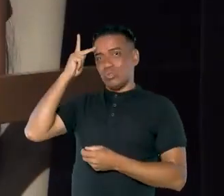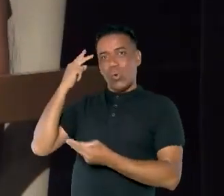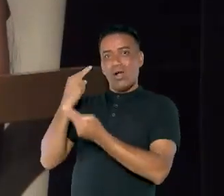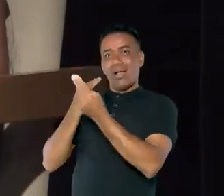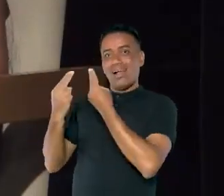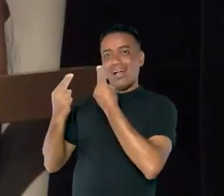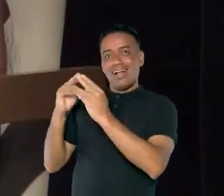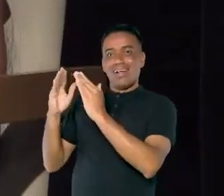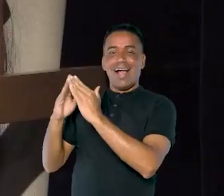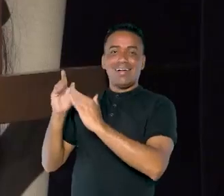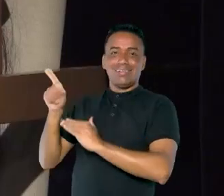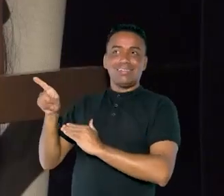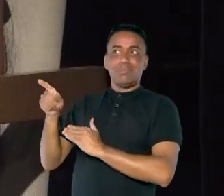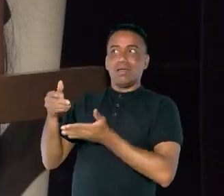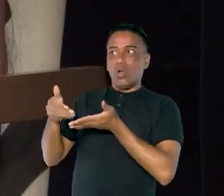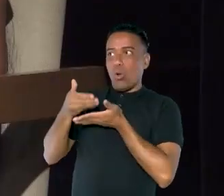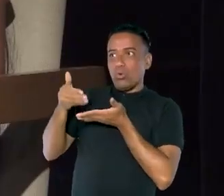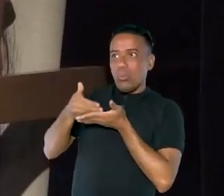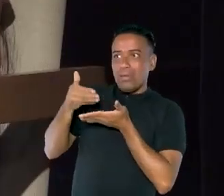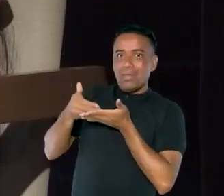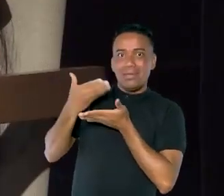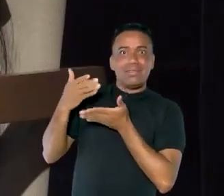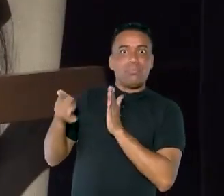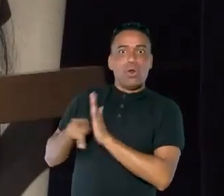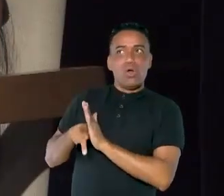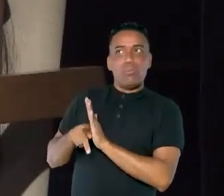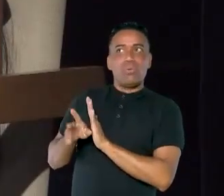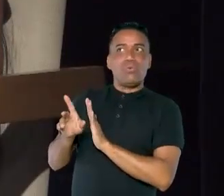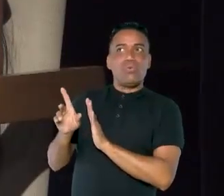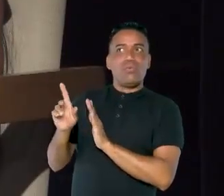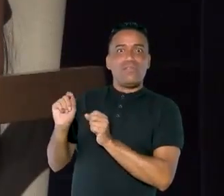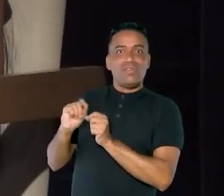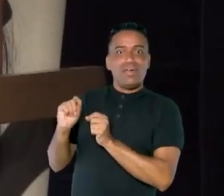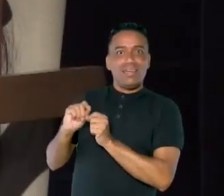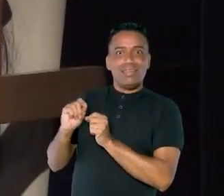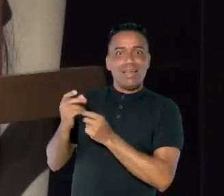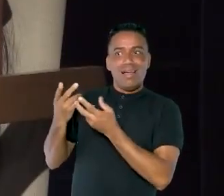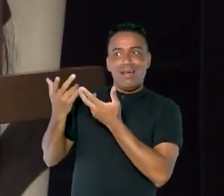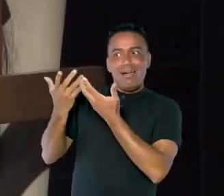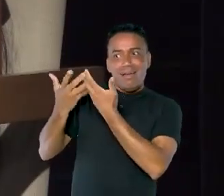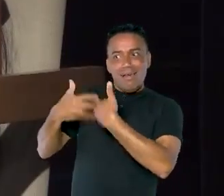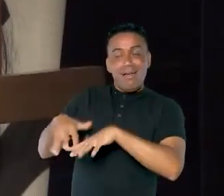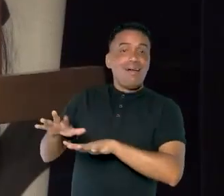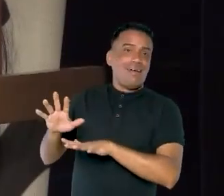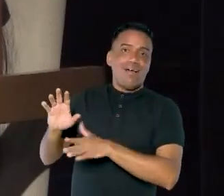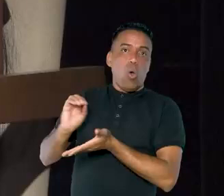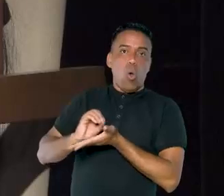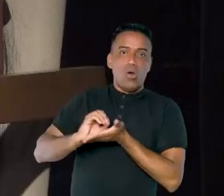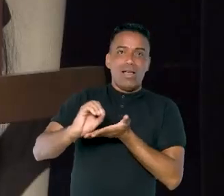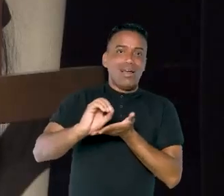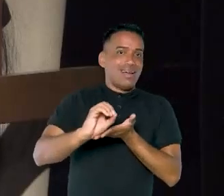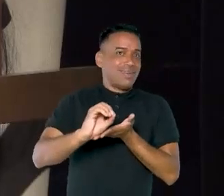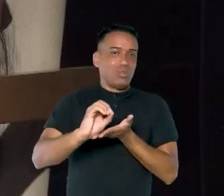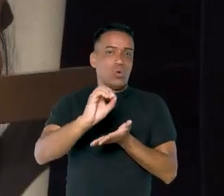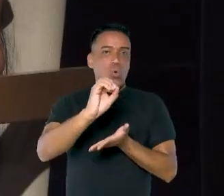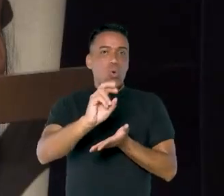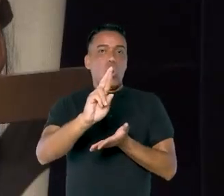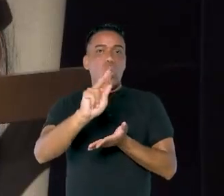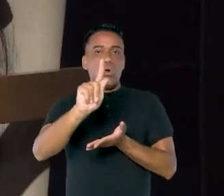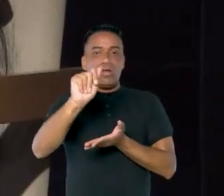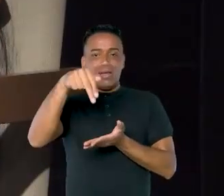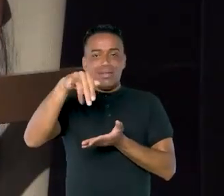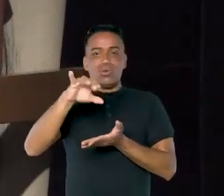na cidade come muita comida, né, que não é mais uma comida orgânica, né, que é uma